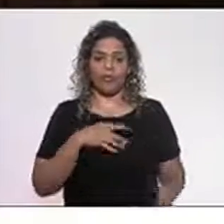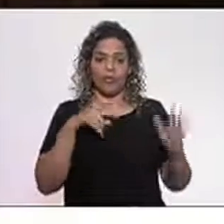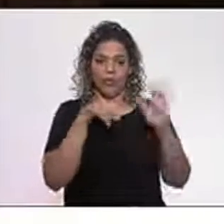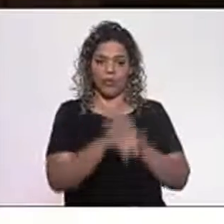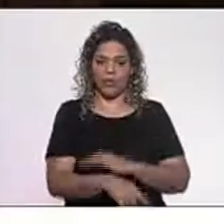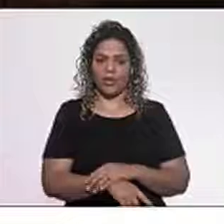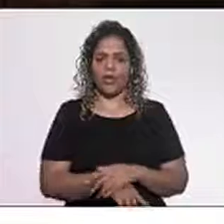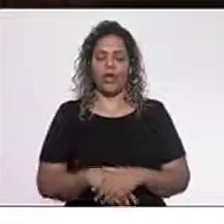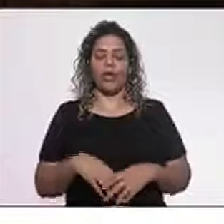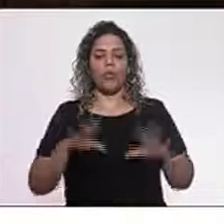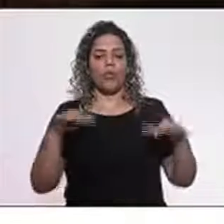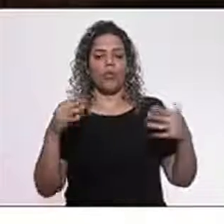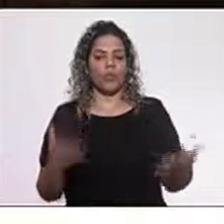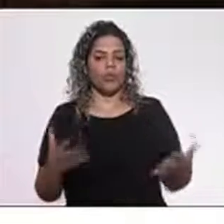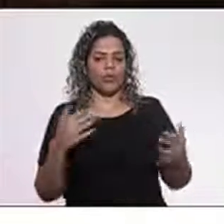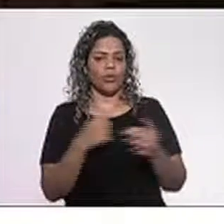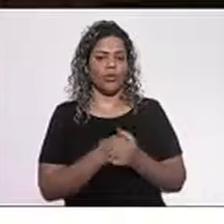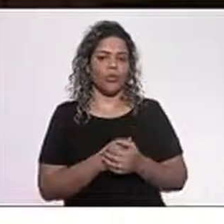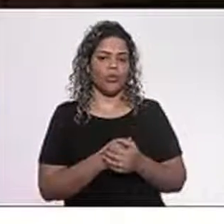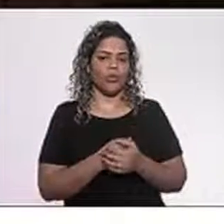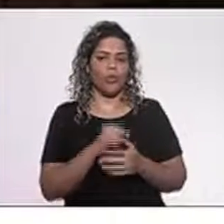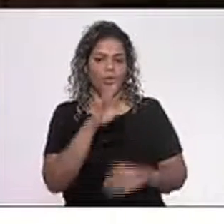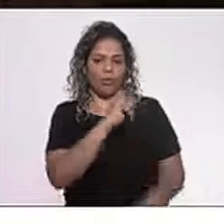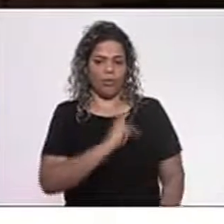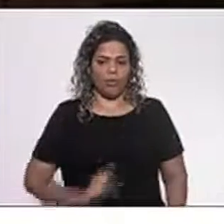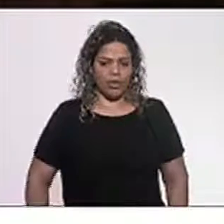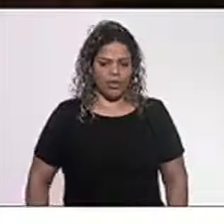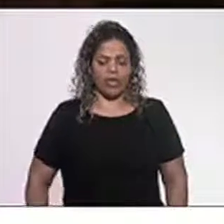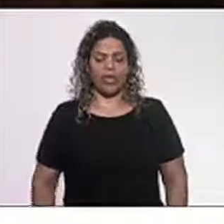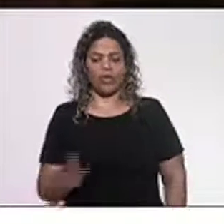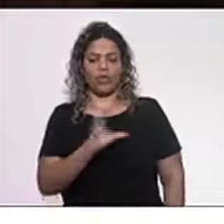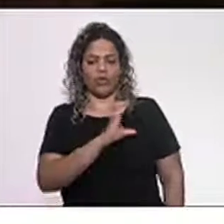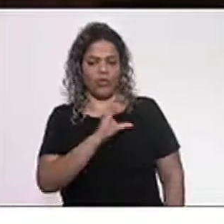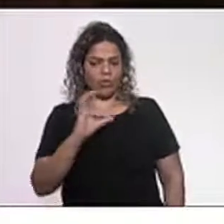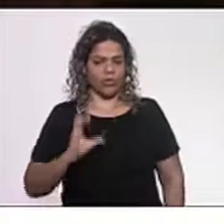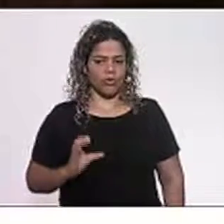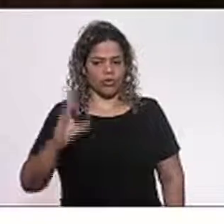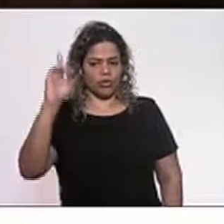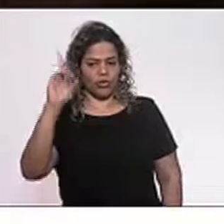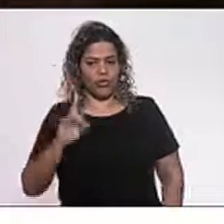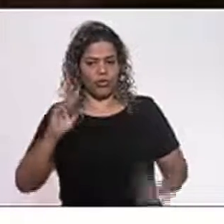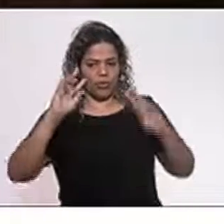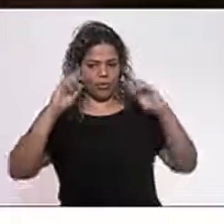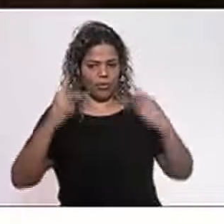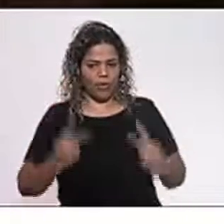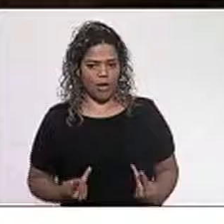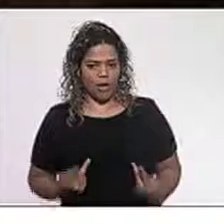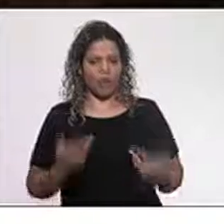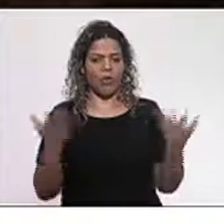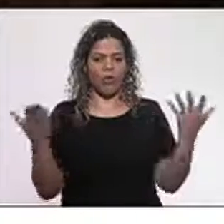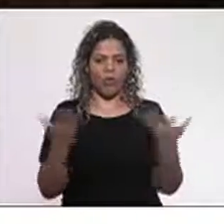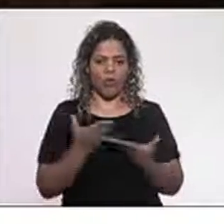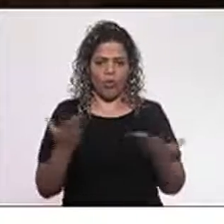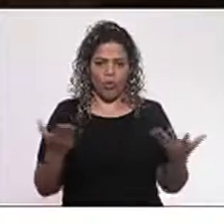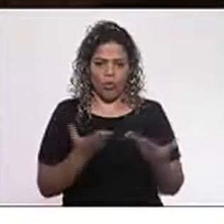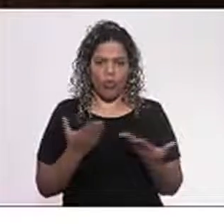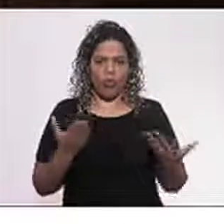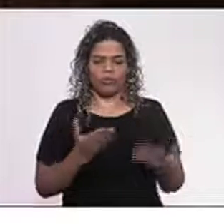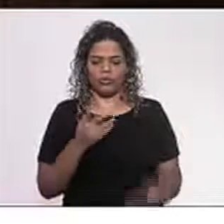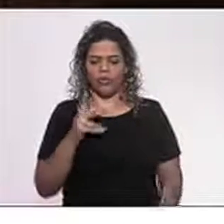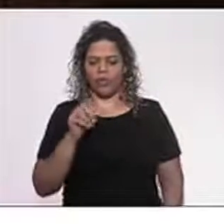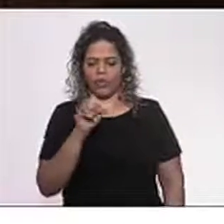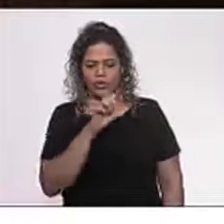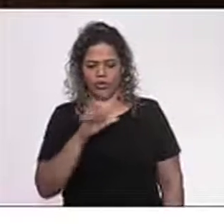perguntar quando que o presidente da Comissão de Direitos Humanos, hoje presidido pelo